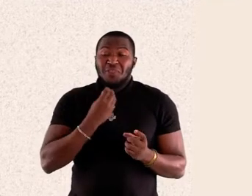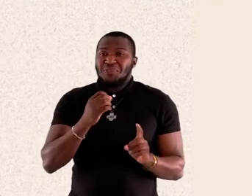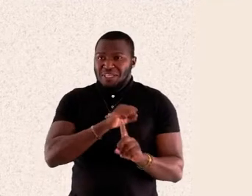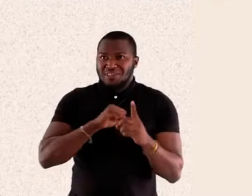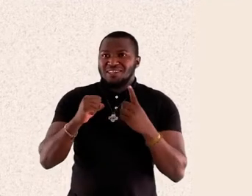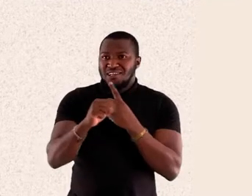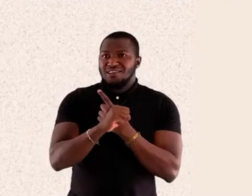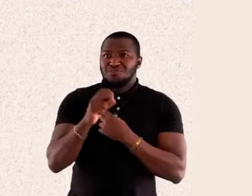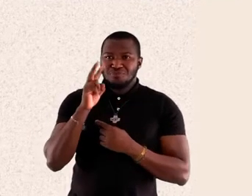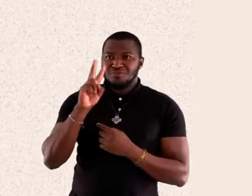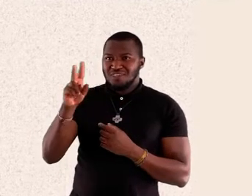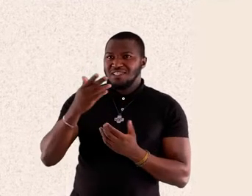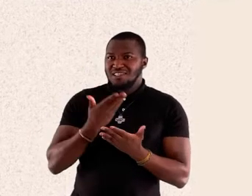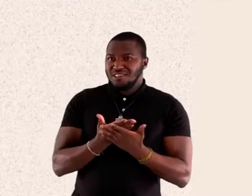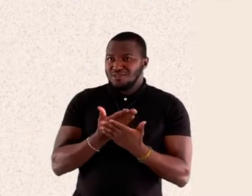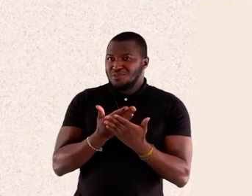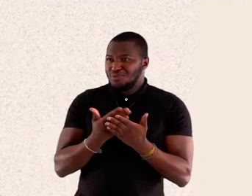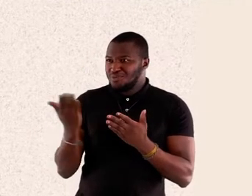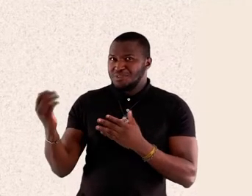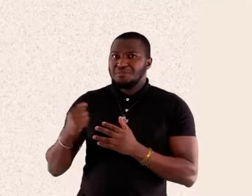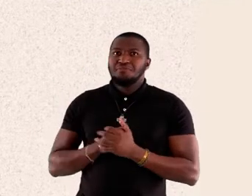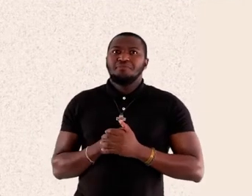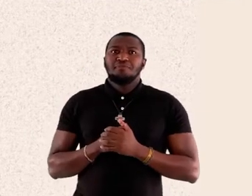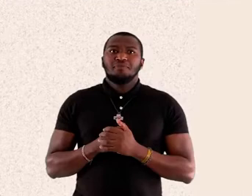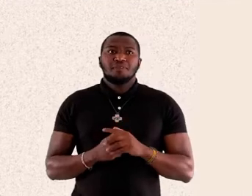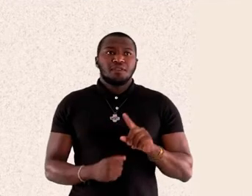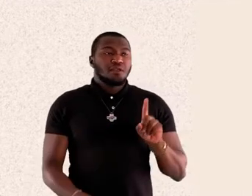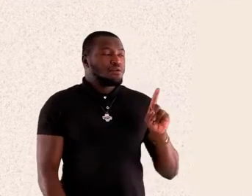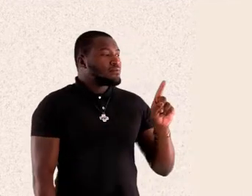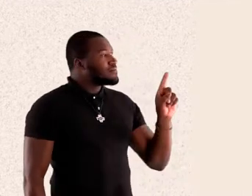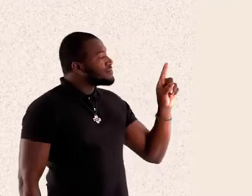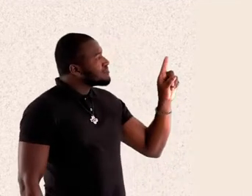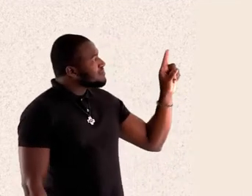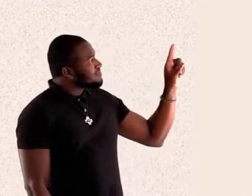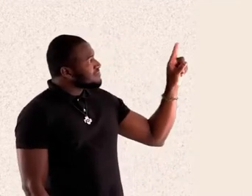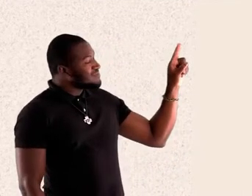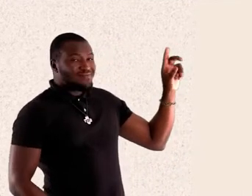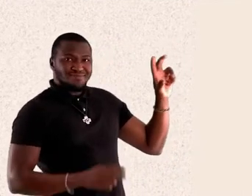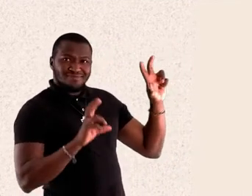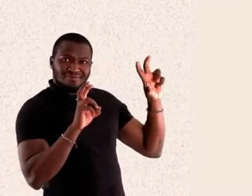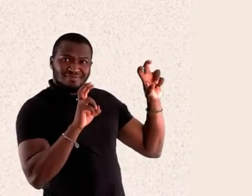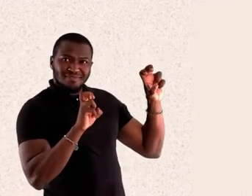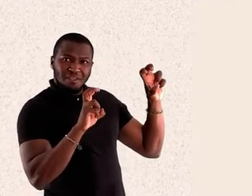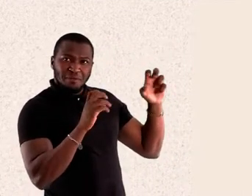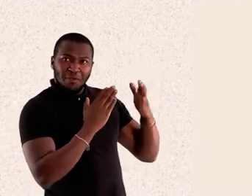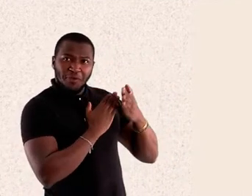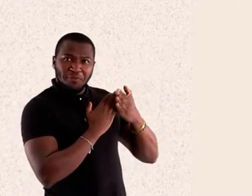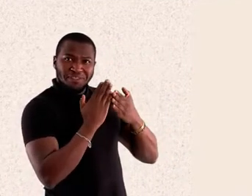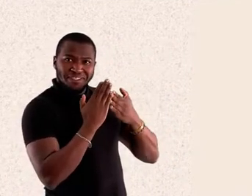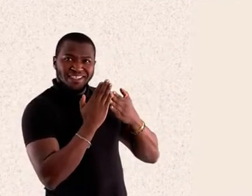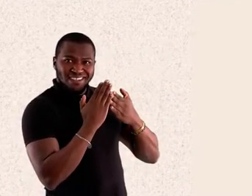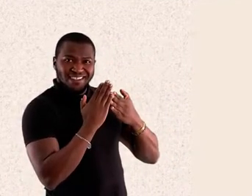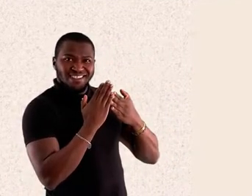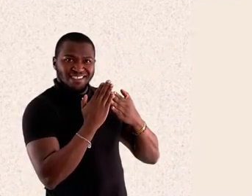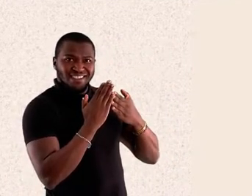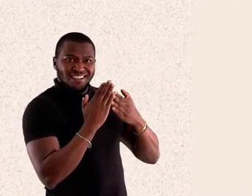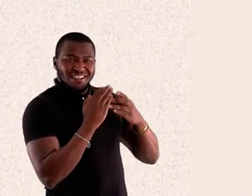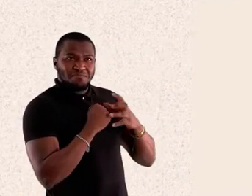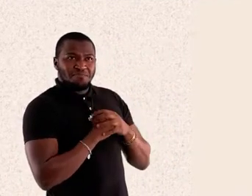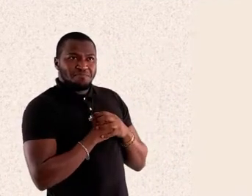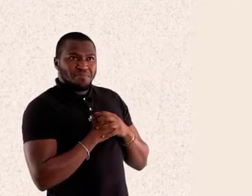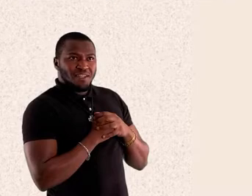vai ver um pouco desses estudos mais adiante ó e aqui para introduzir esse tema